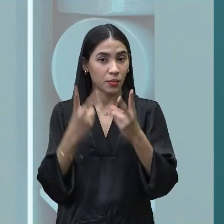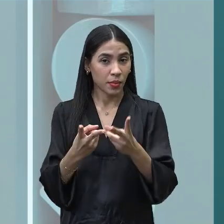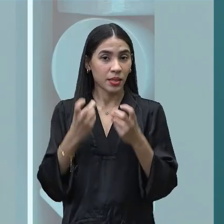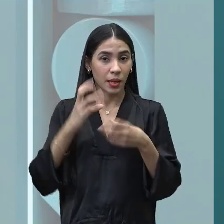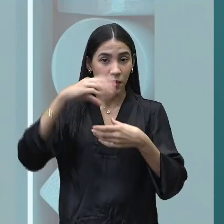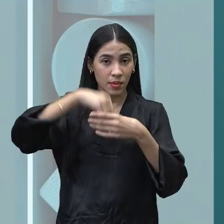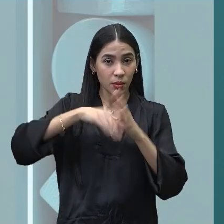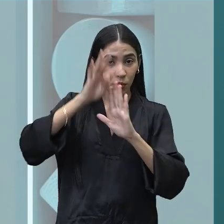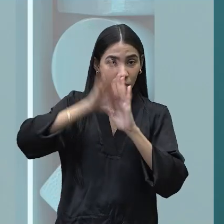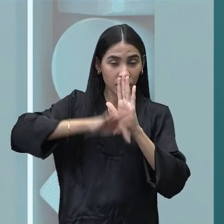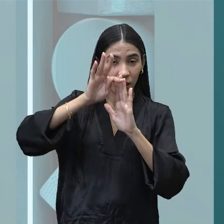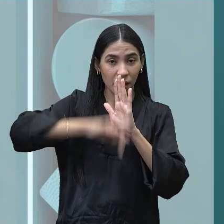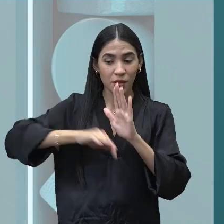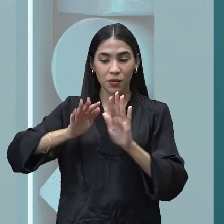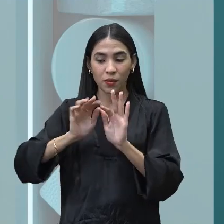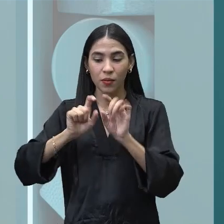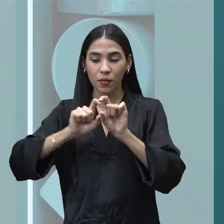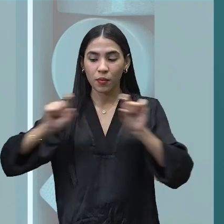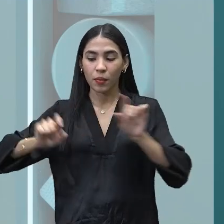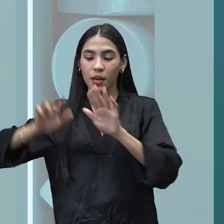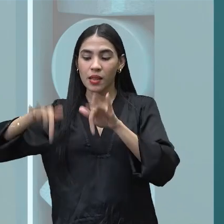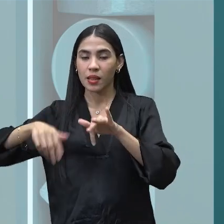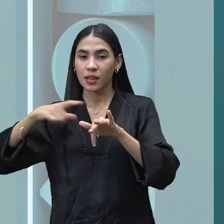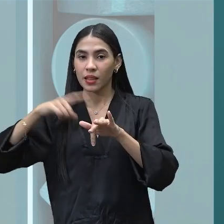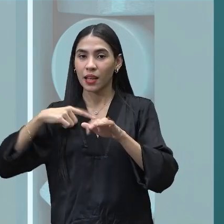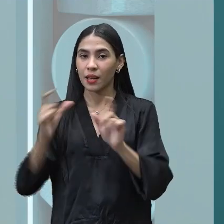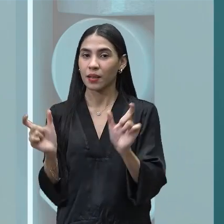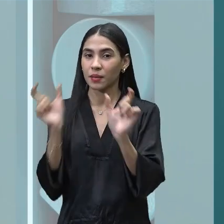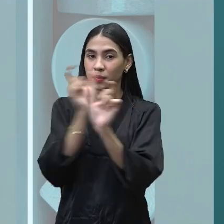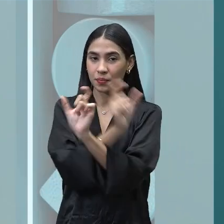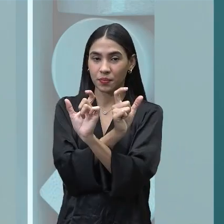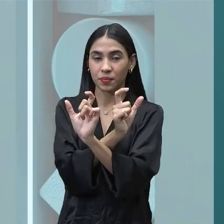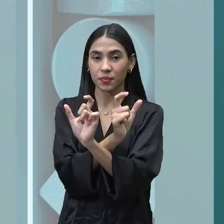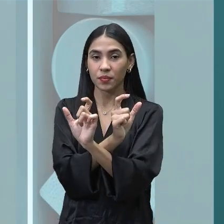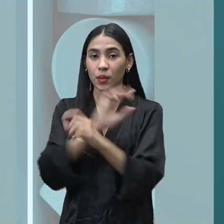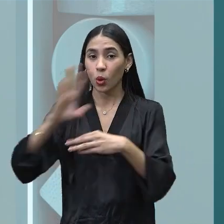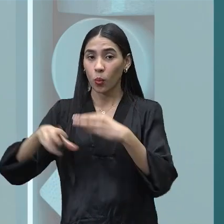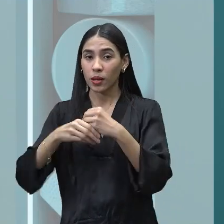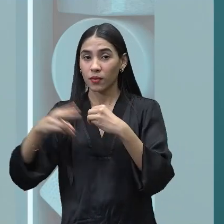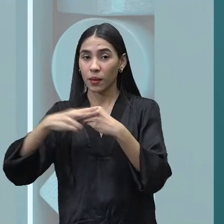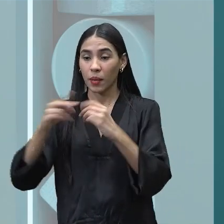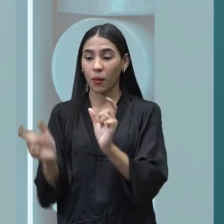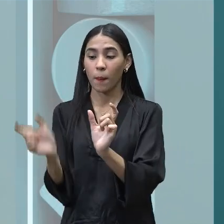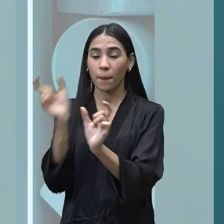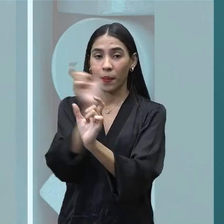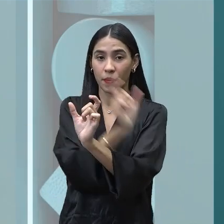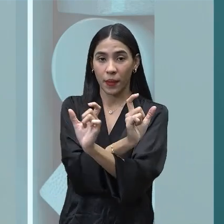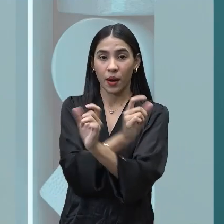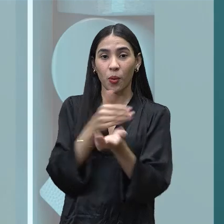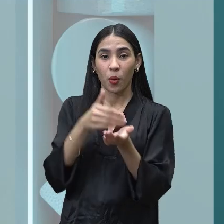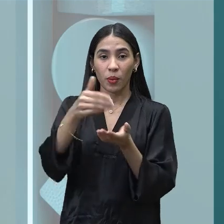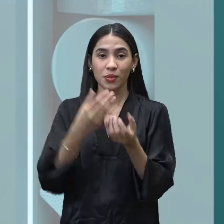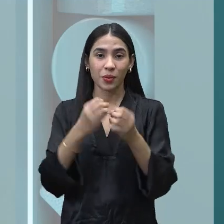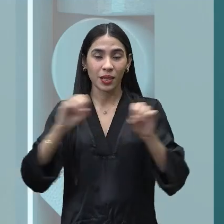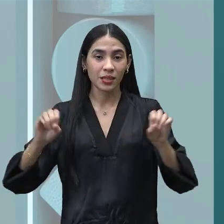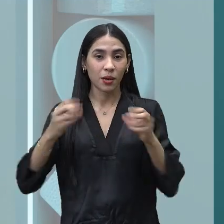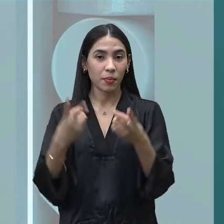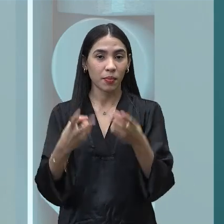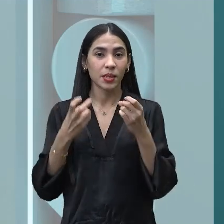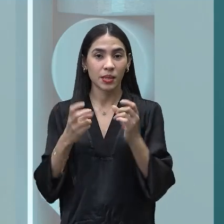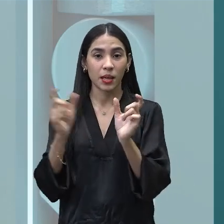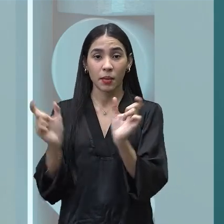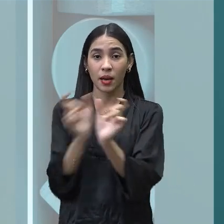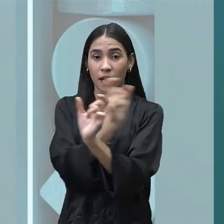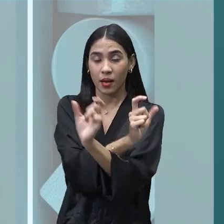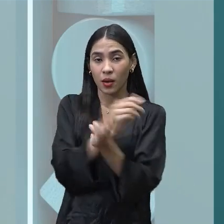nosso verso, neste último verso aí, você tem o complemento no início da oração, ok? Observem que o complemento no início